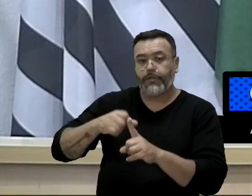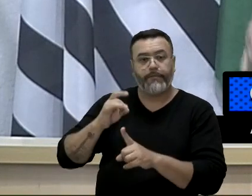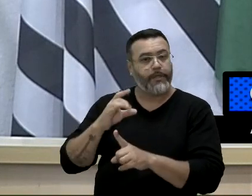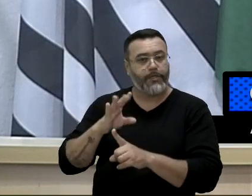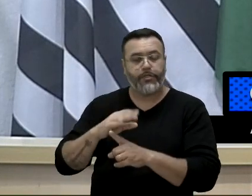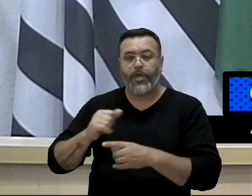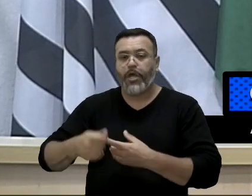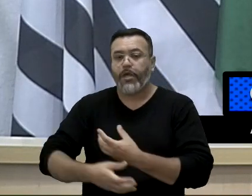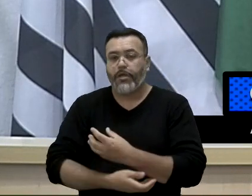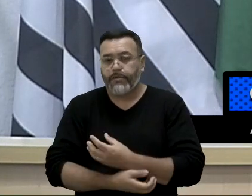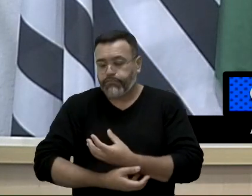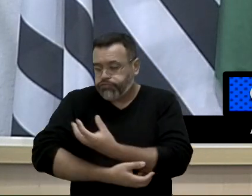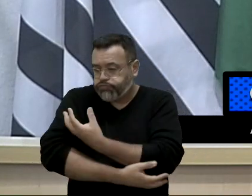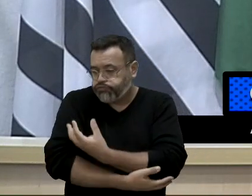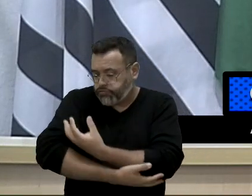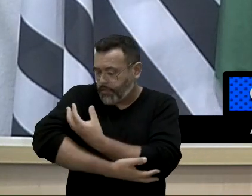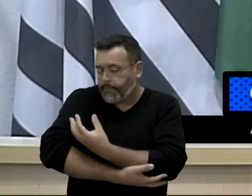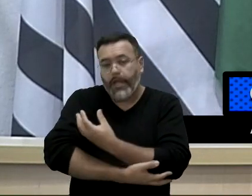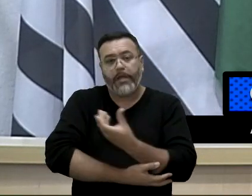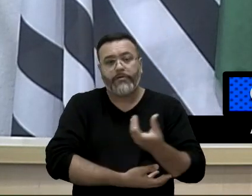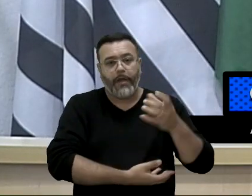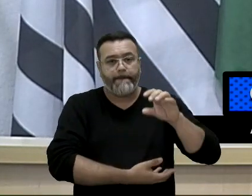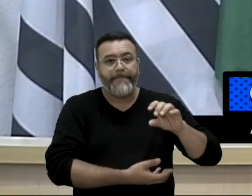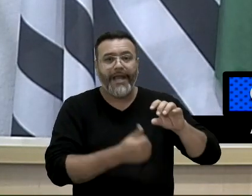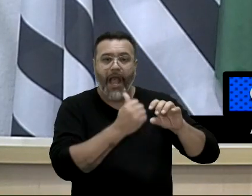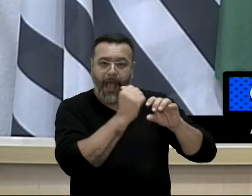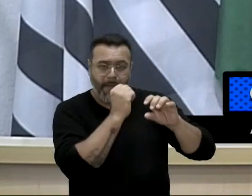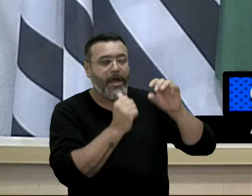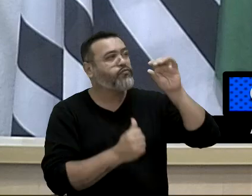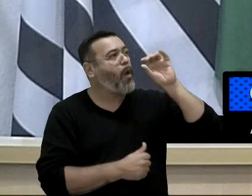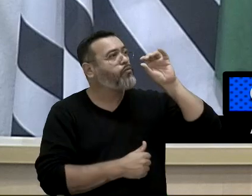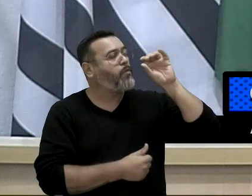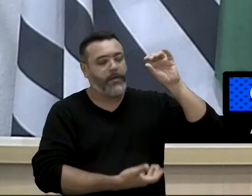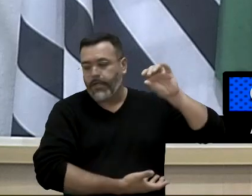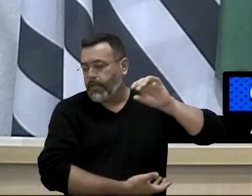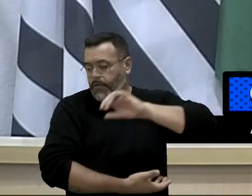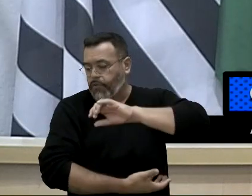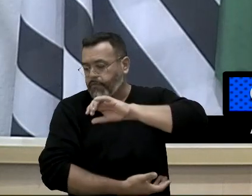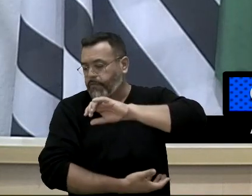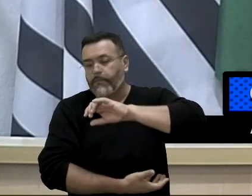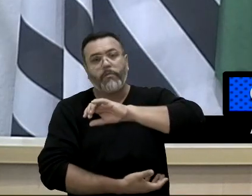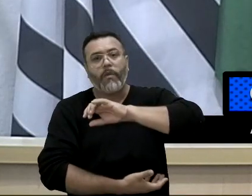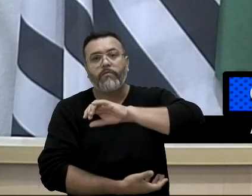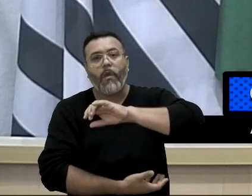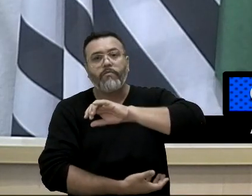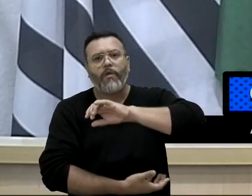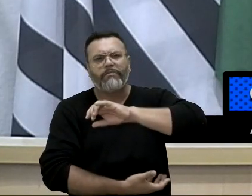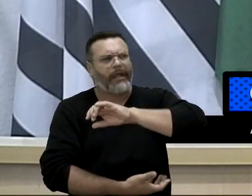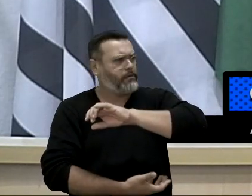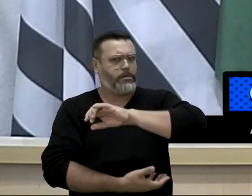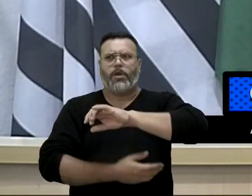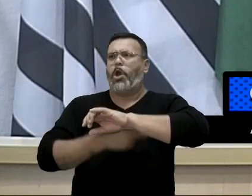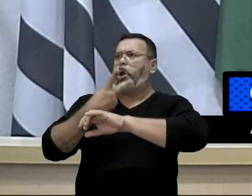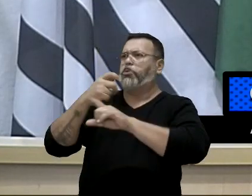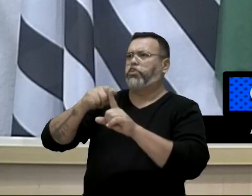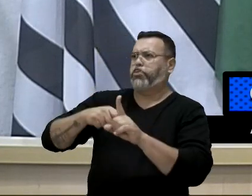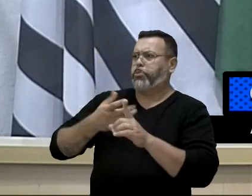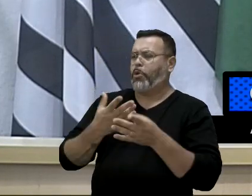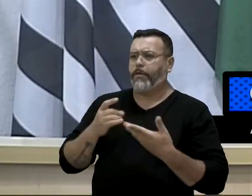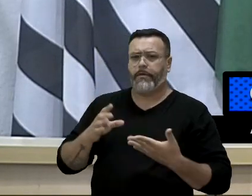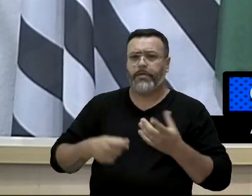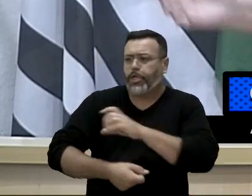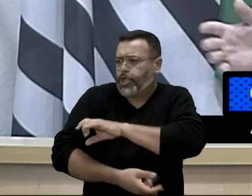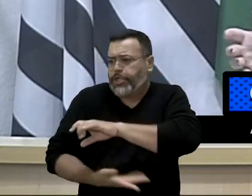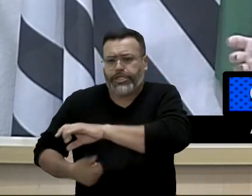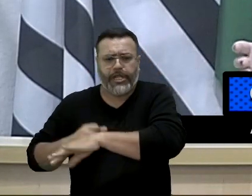dando mamar pra Manu, e assim, quem? Mas qual hospital? Mas por que que não tem? Mama sozinha, vai. A Manu aprendeu a andar com mamar com 2 meses sozinha, porque eu jogava a mamadeira na mão dela e